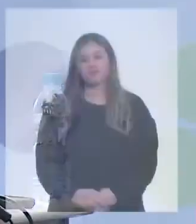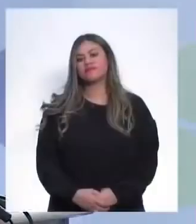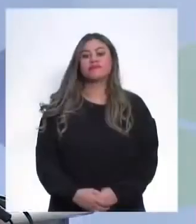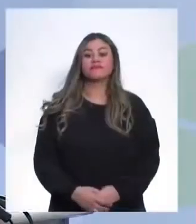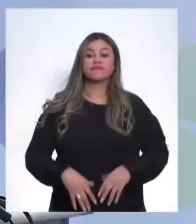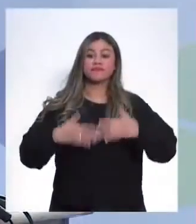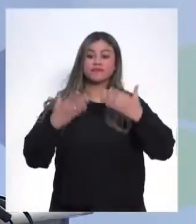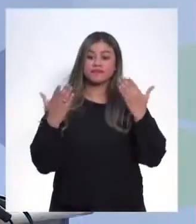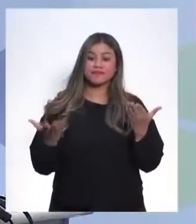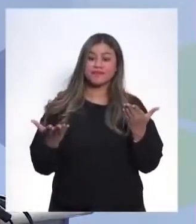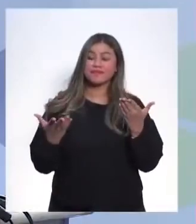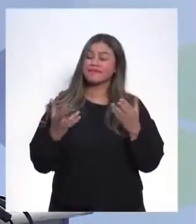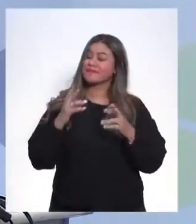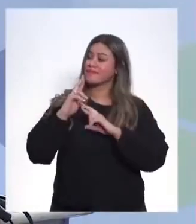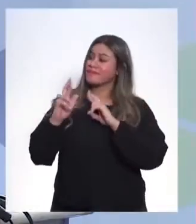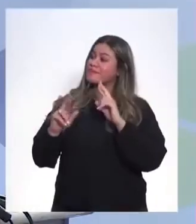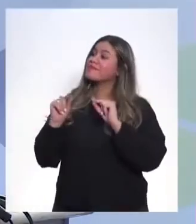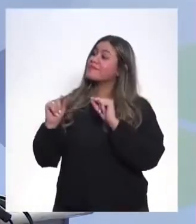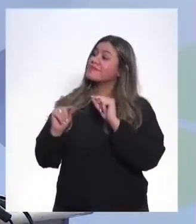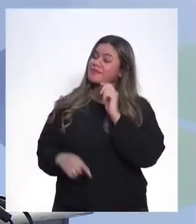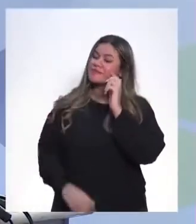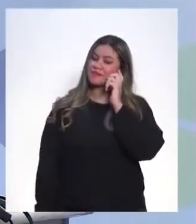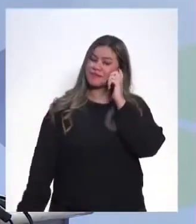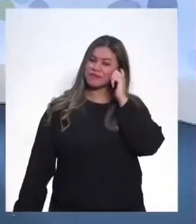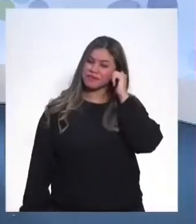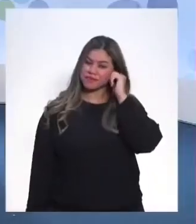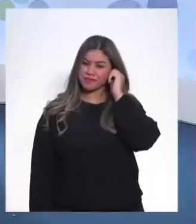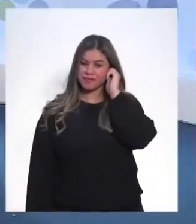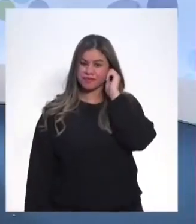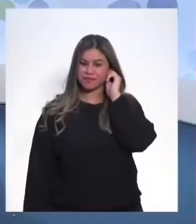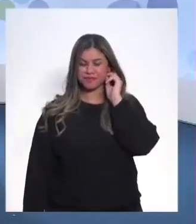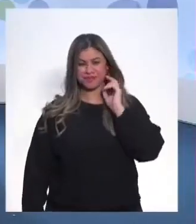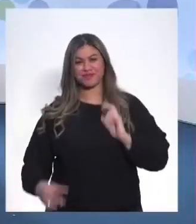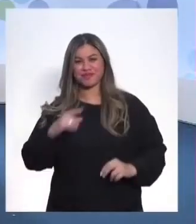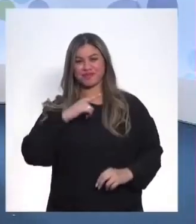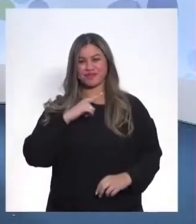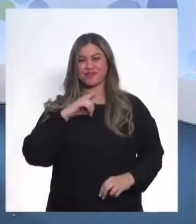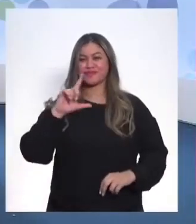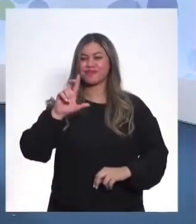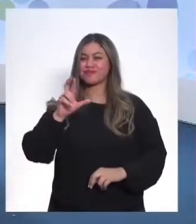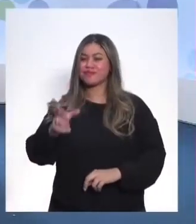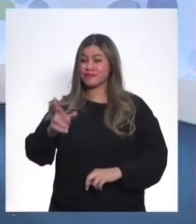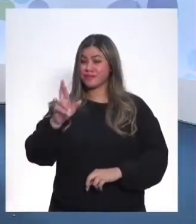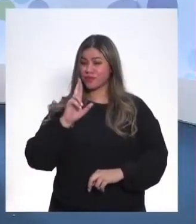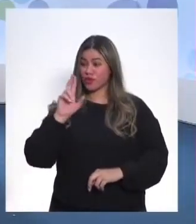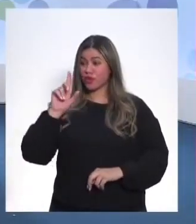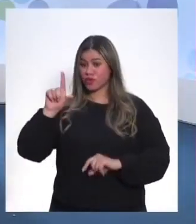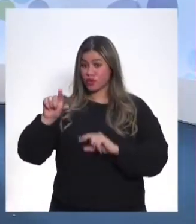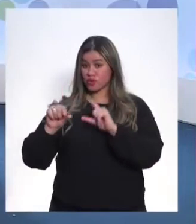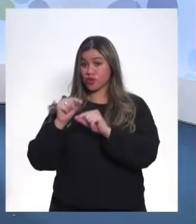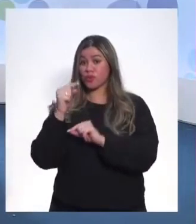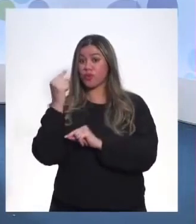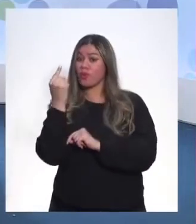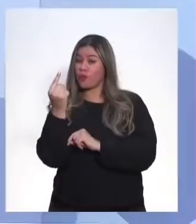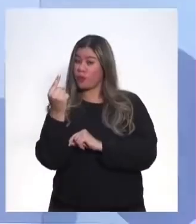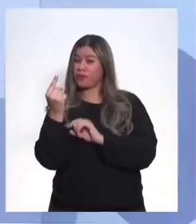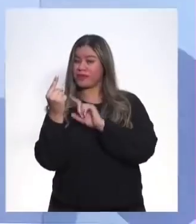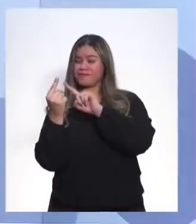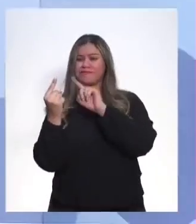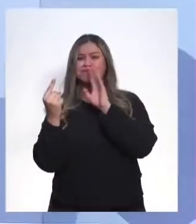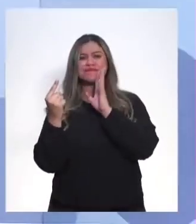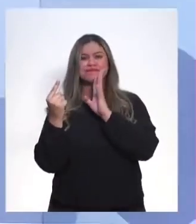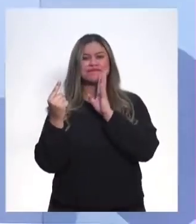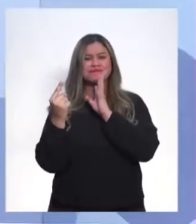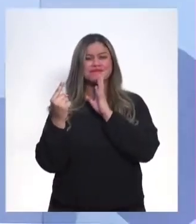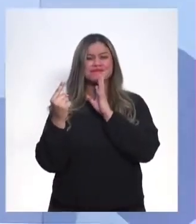E aí, Hércules? É, Dani, olha, tem aqui uma que eu achei interessante aqui, que foi o professor. Ixi,